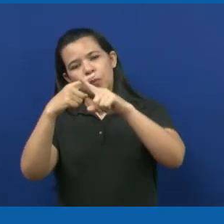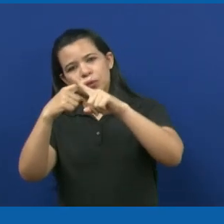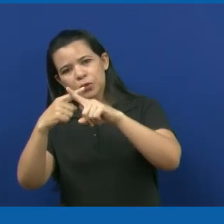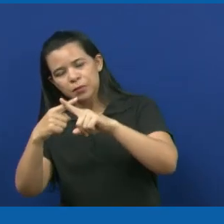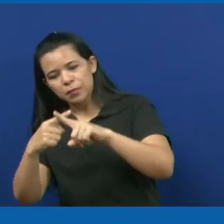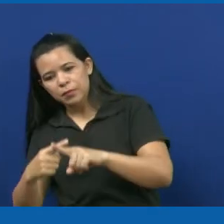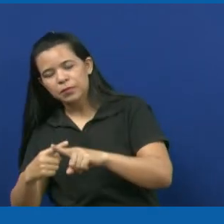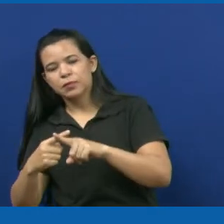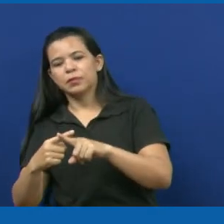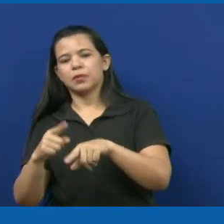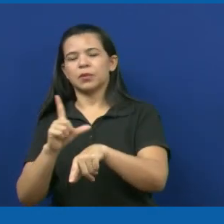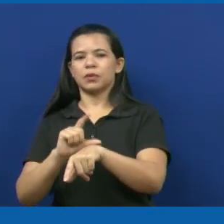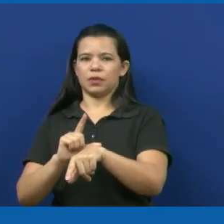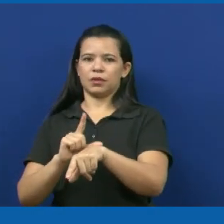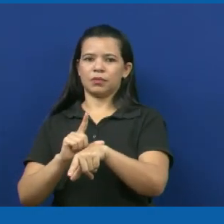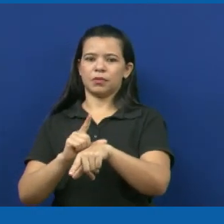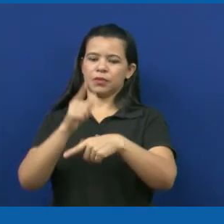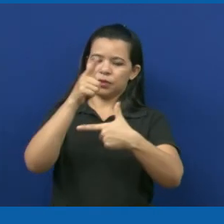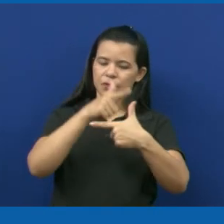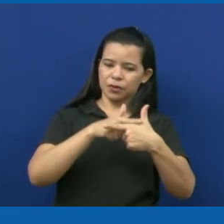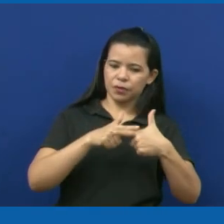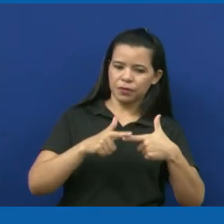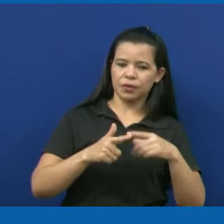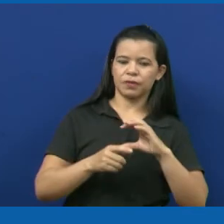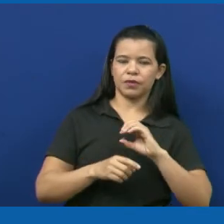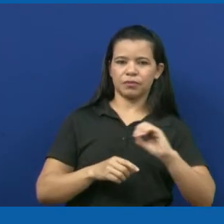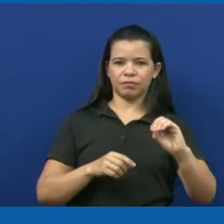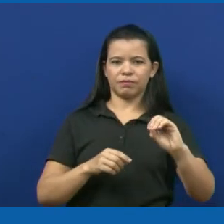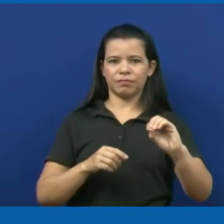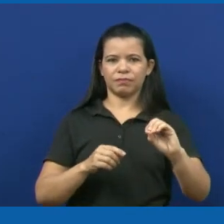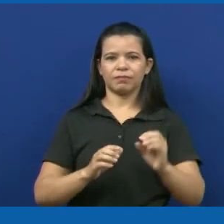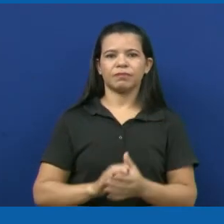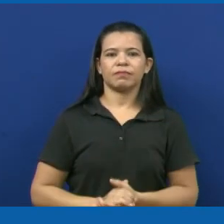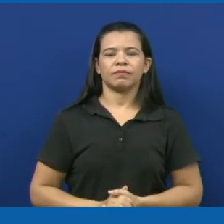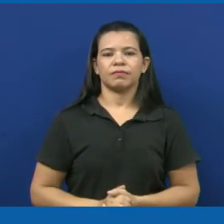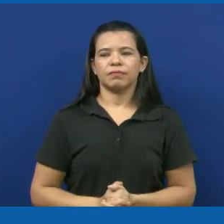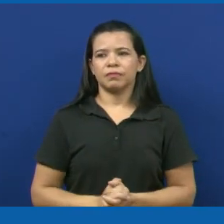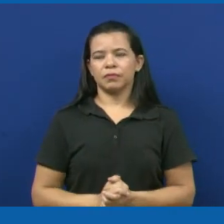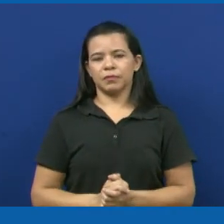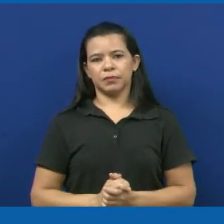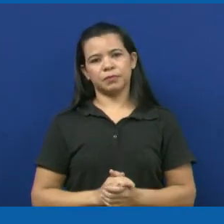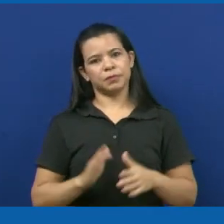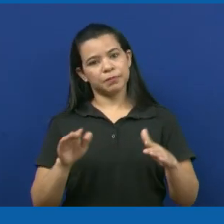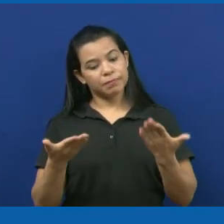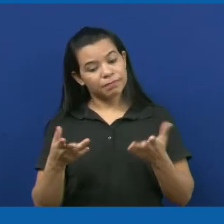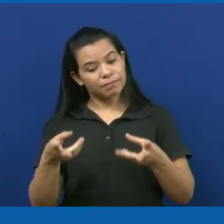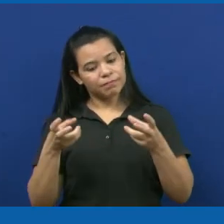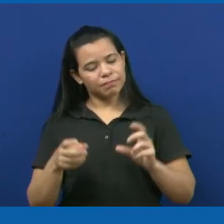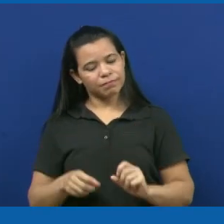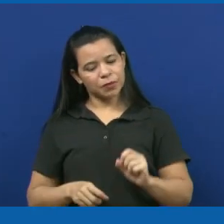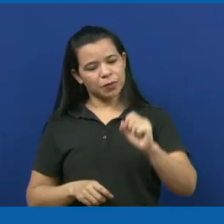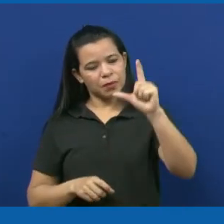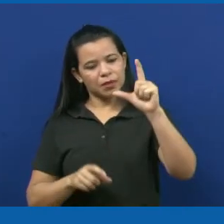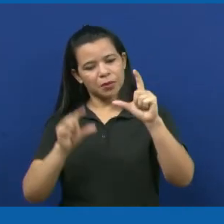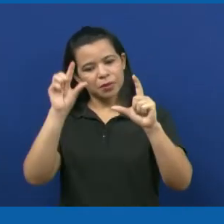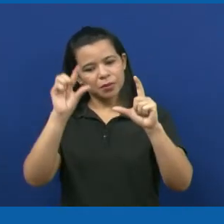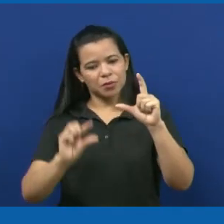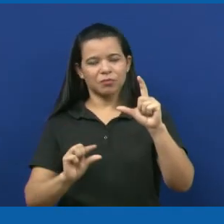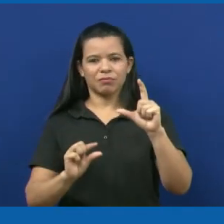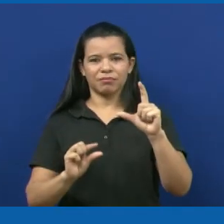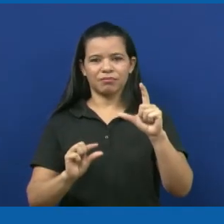é o resultado da divisão de 60 por 4. Então perceba aí, ó, uma aumenta, a outra diminui. E mais que